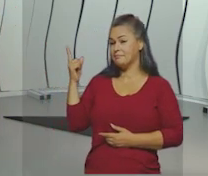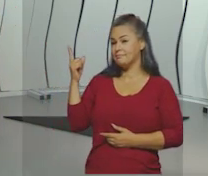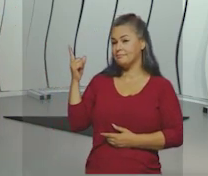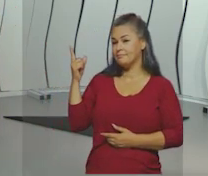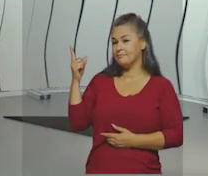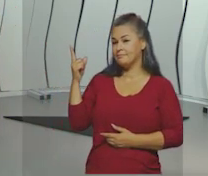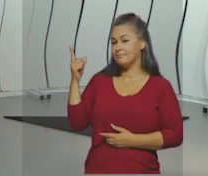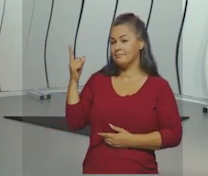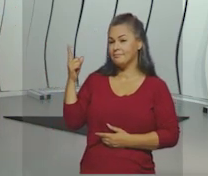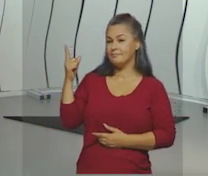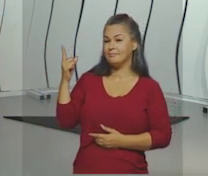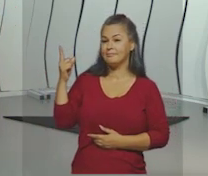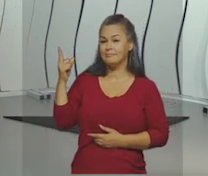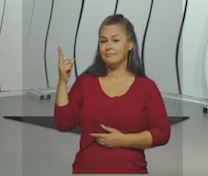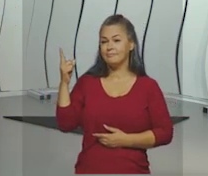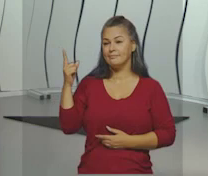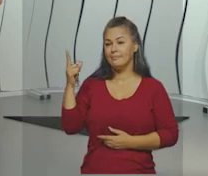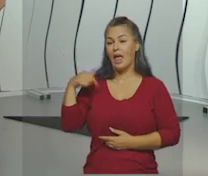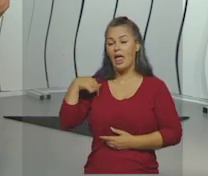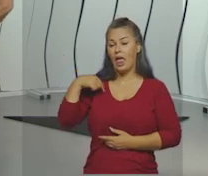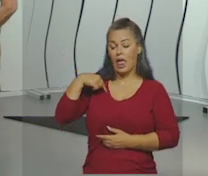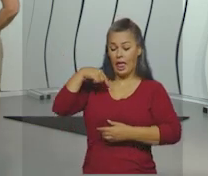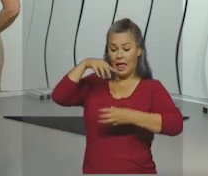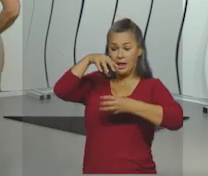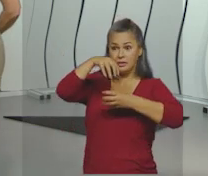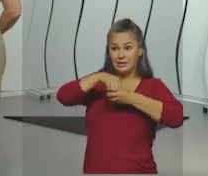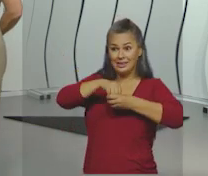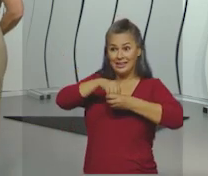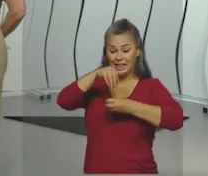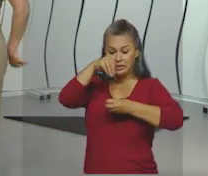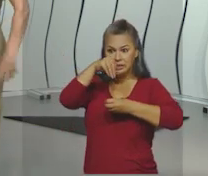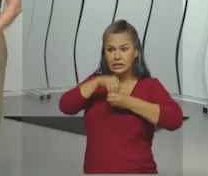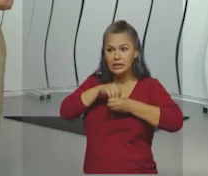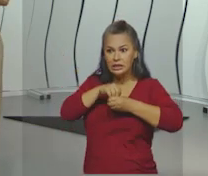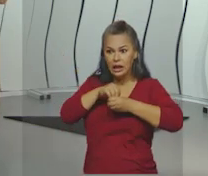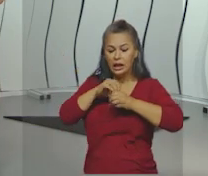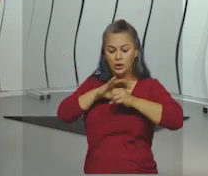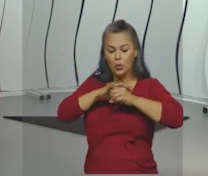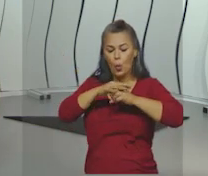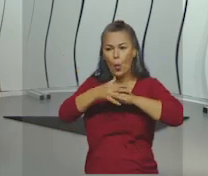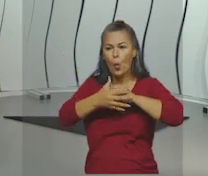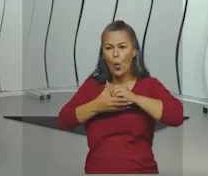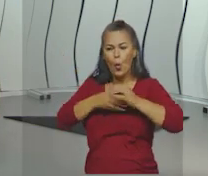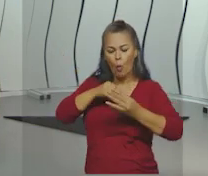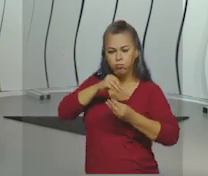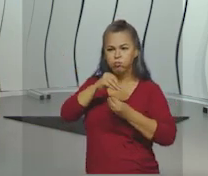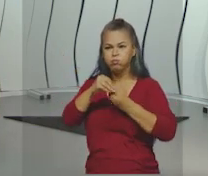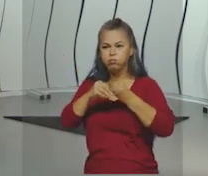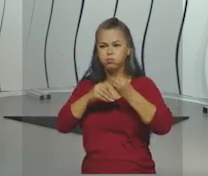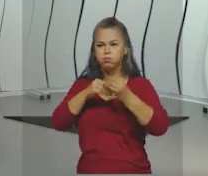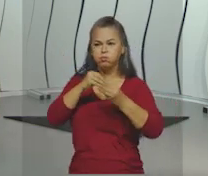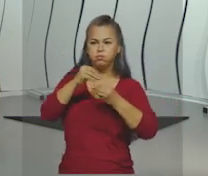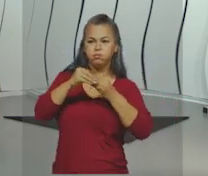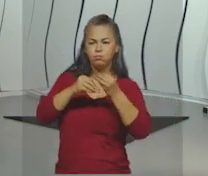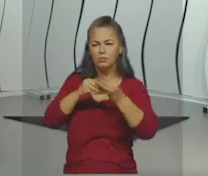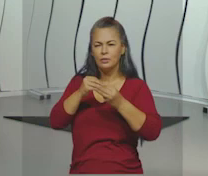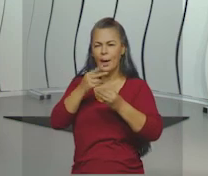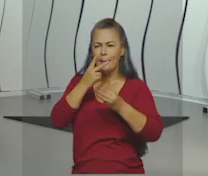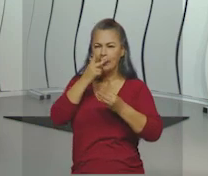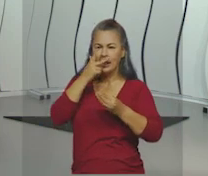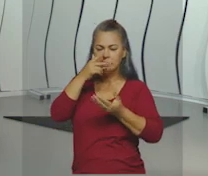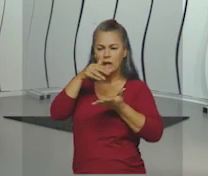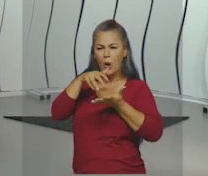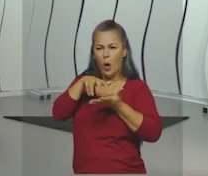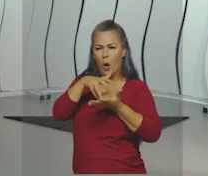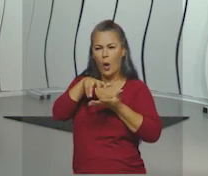humor vítreo, que é uma substância gelatinosa que preenche o interior do olho, para ele ficar aí com o